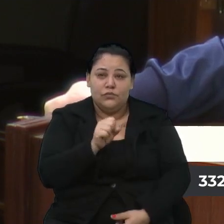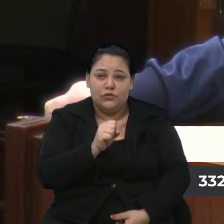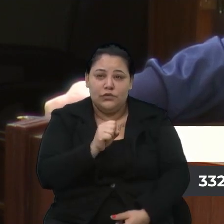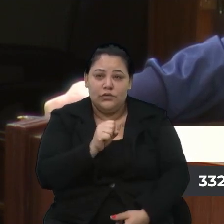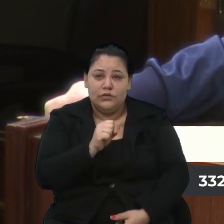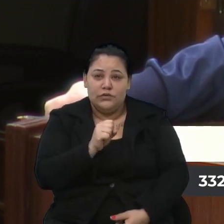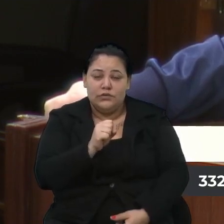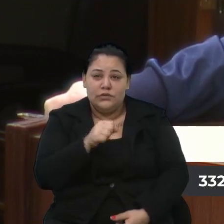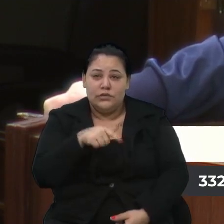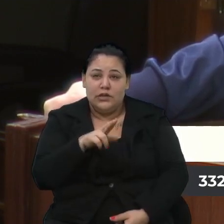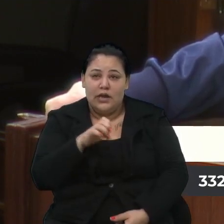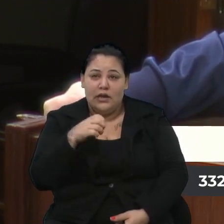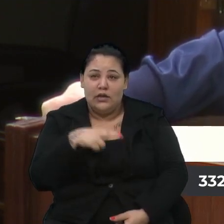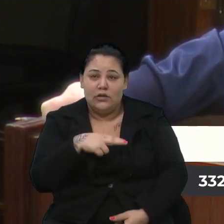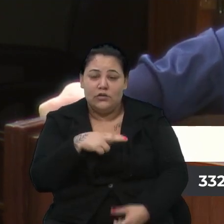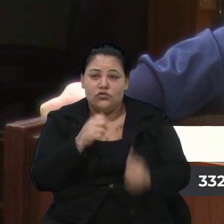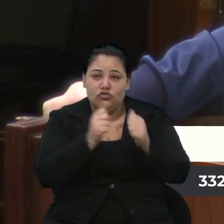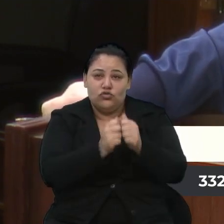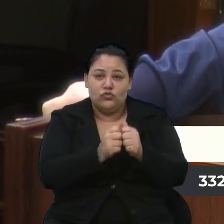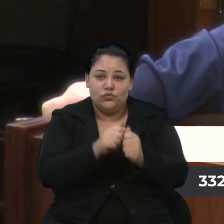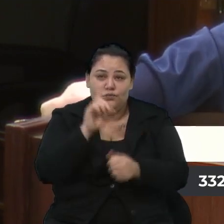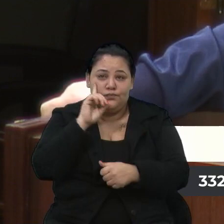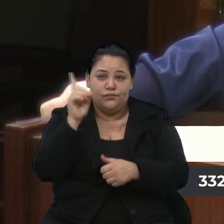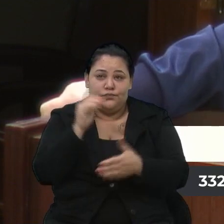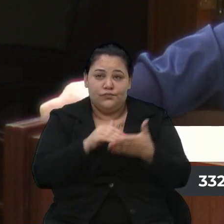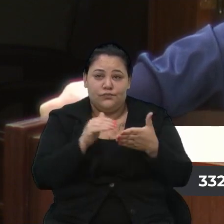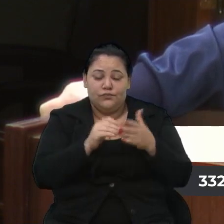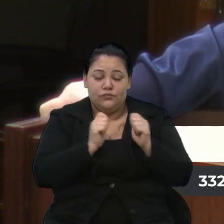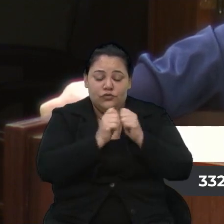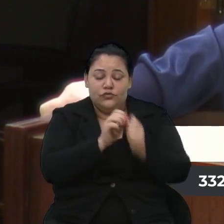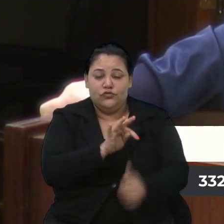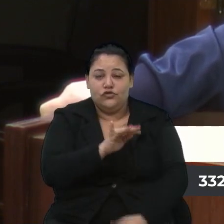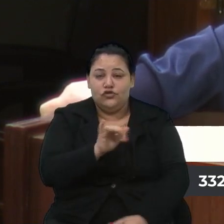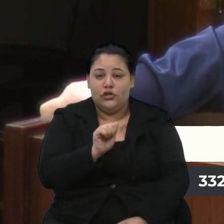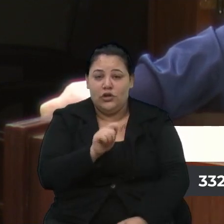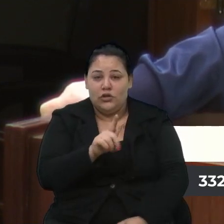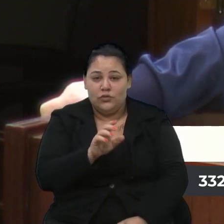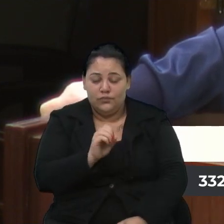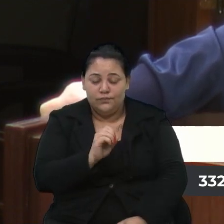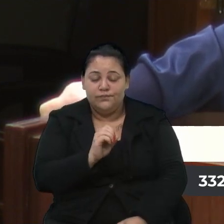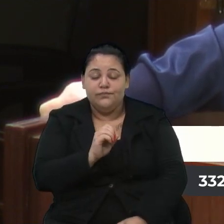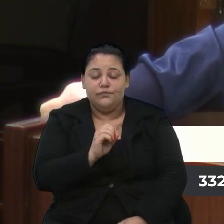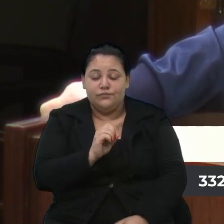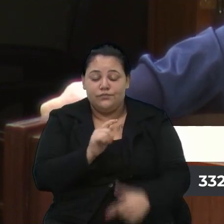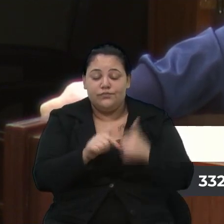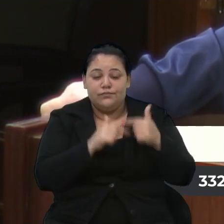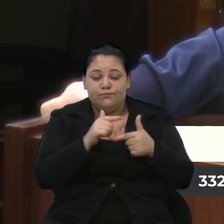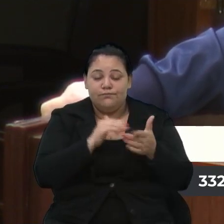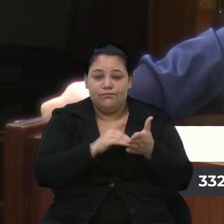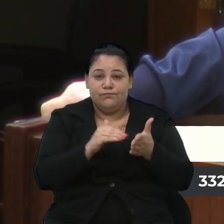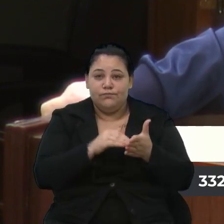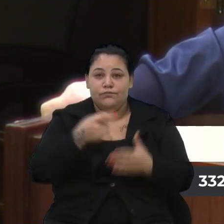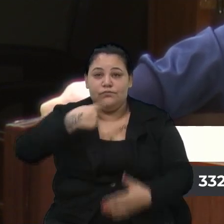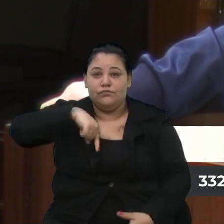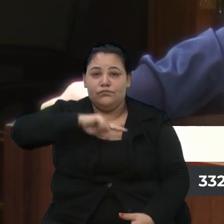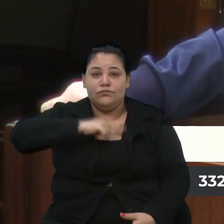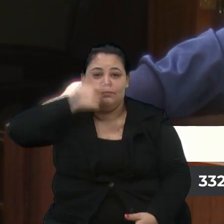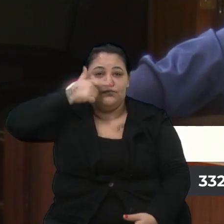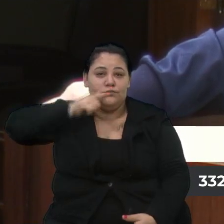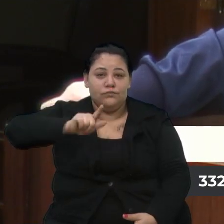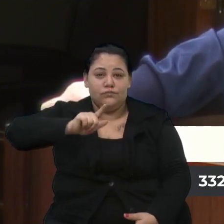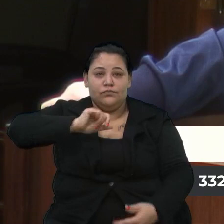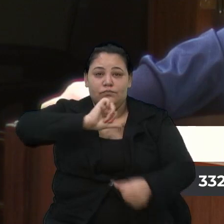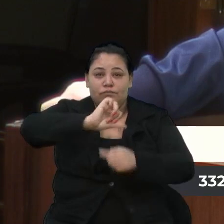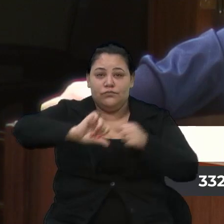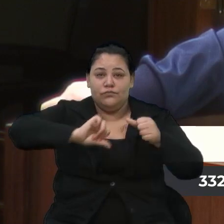Mosquen, o diretor da secretaria, e também o Thiago, servidor da secretaria. Nós conseguimos